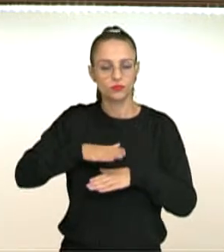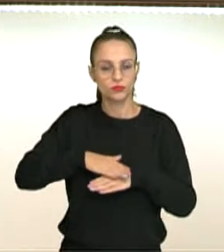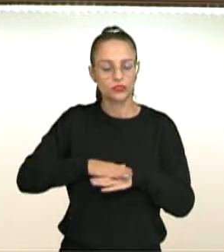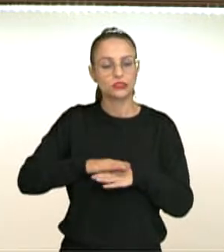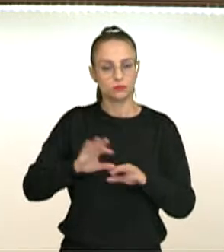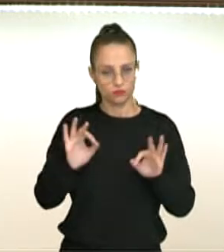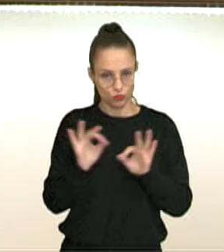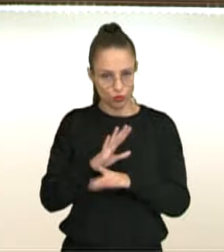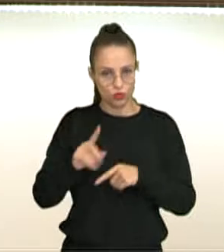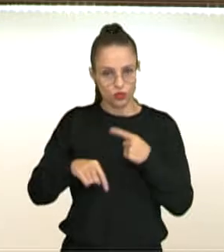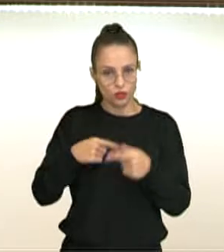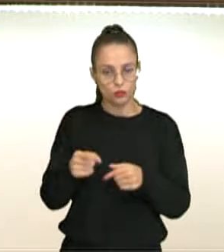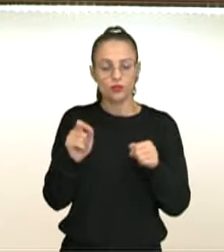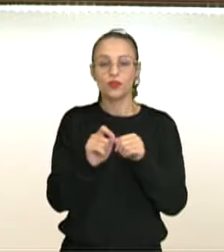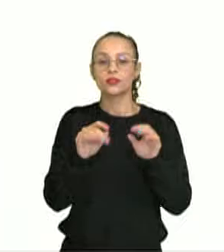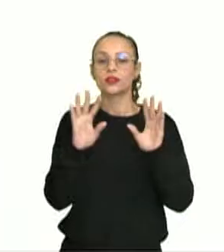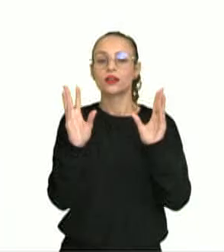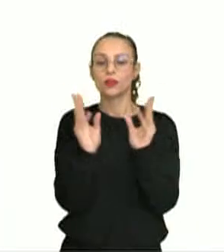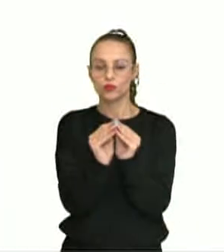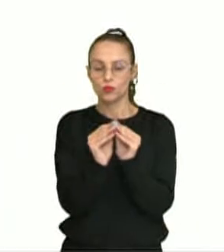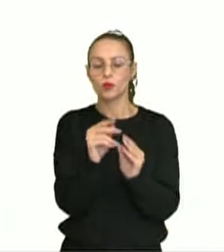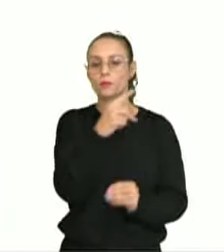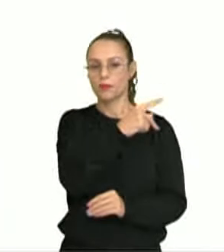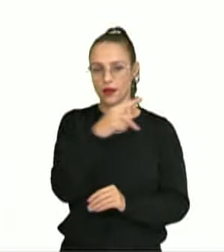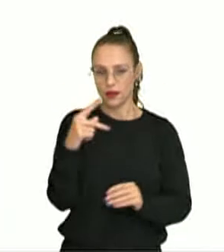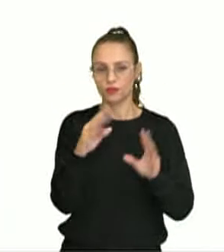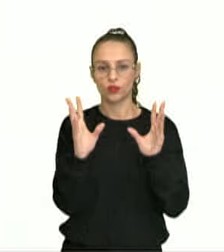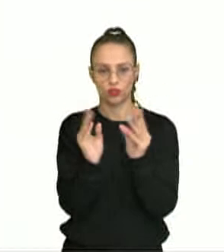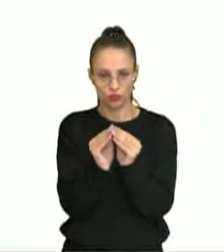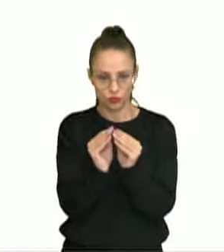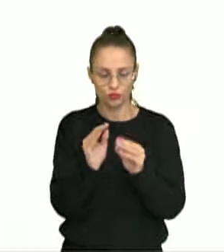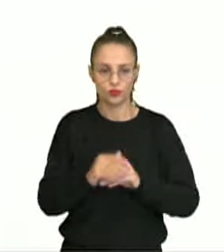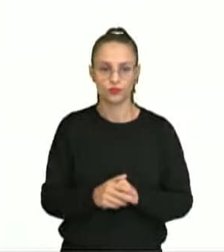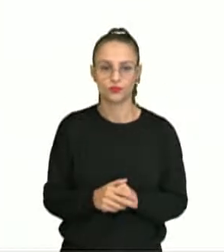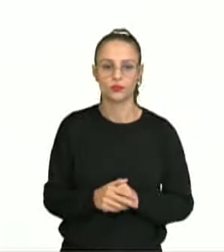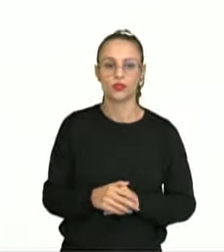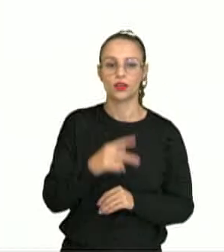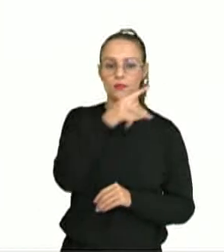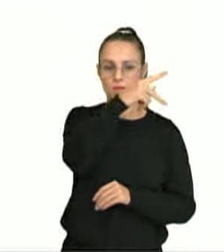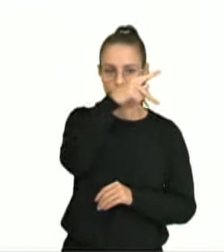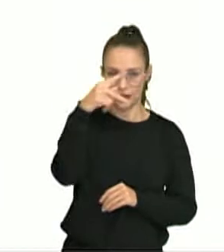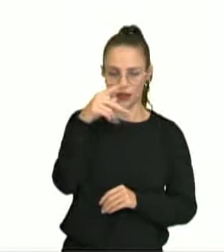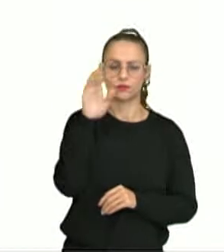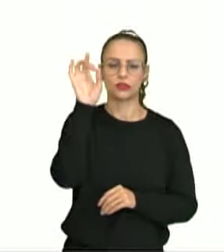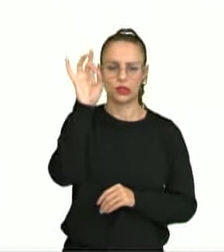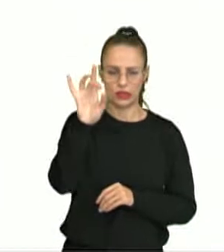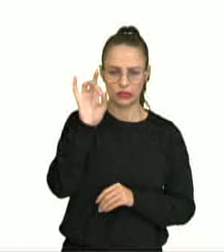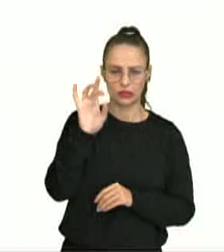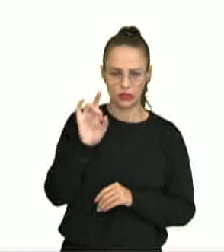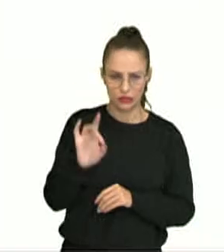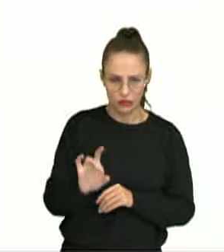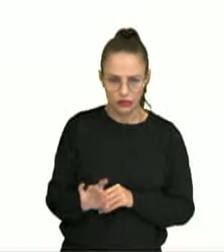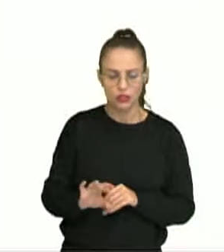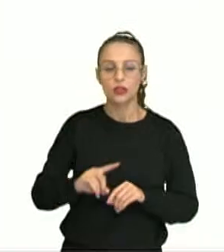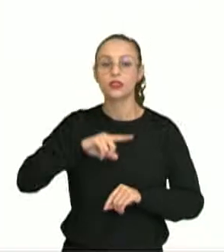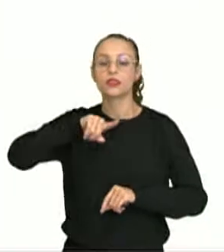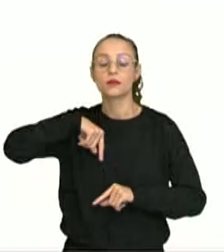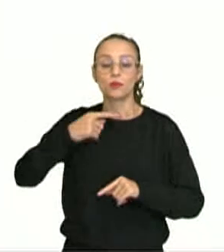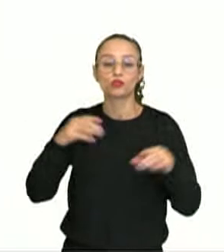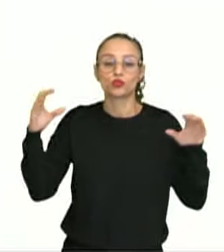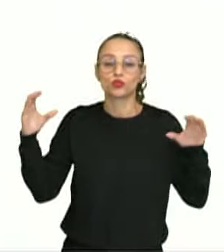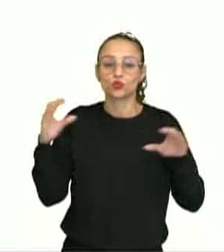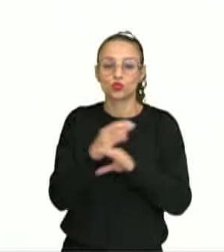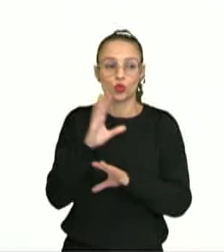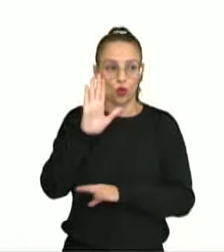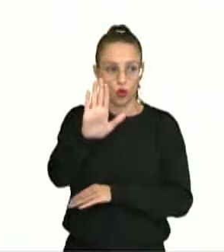logo após, fazer um resumo dos parágrafos. Então, parágrafo a parágrafo, depois o total dos parágrafos,